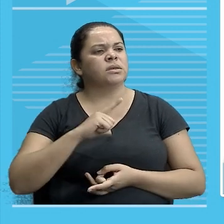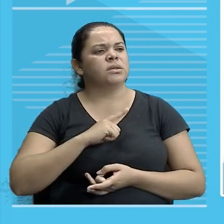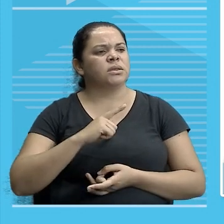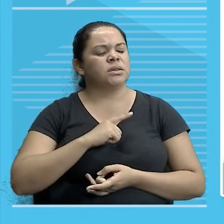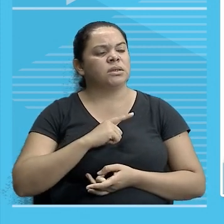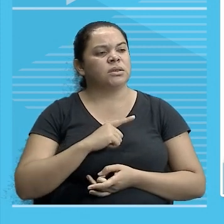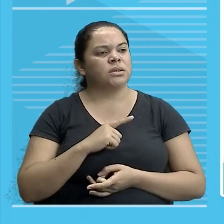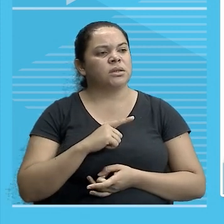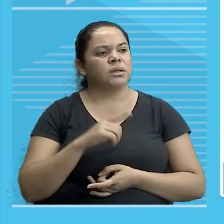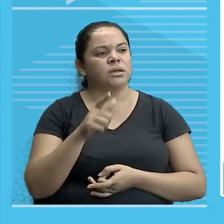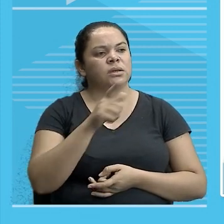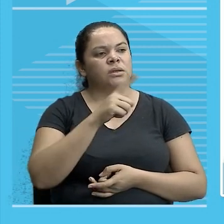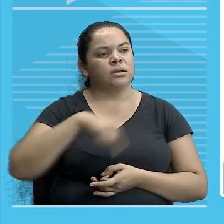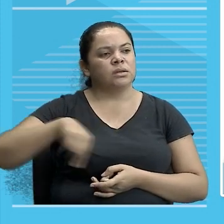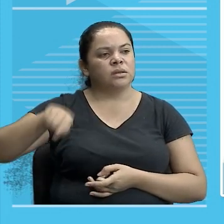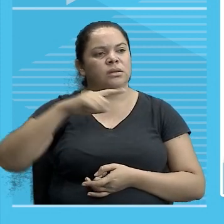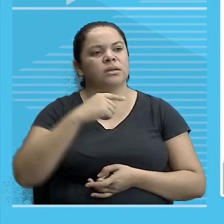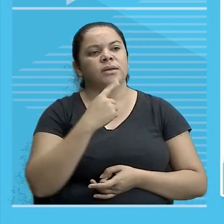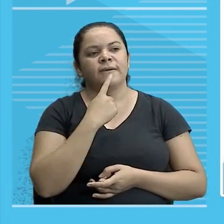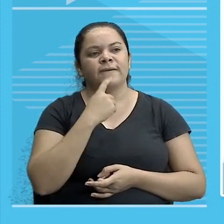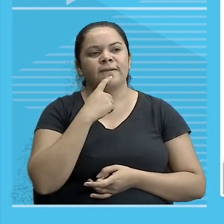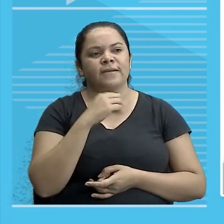Celulose? Celulose?